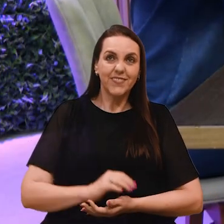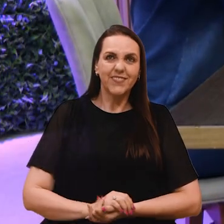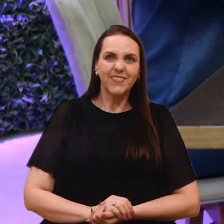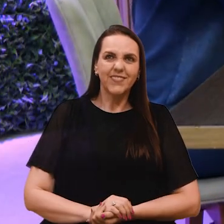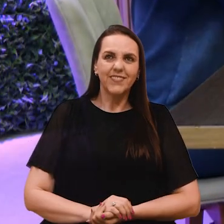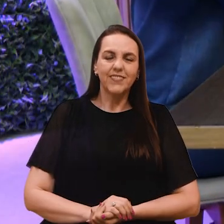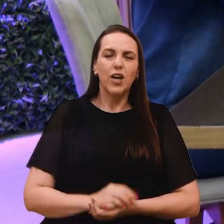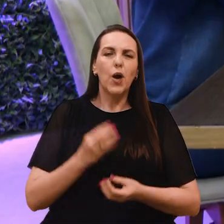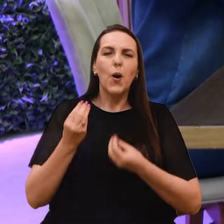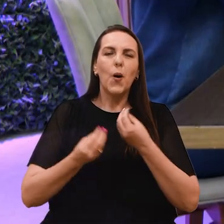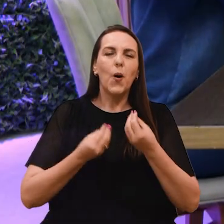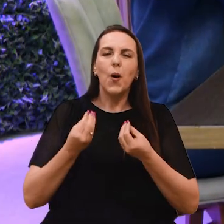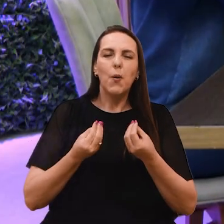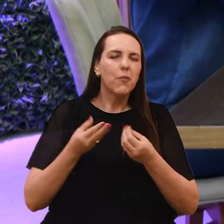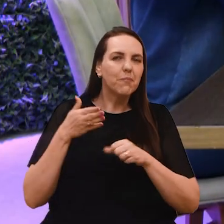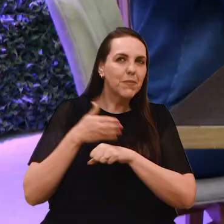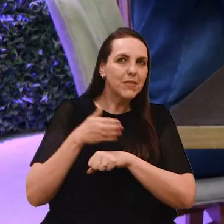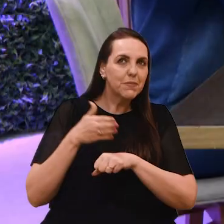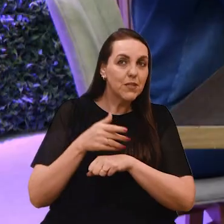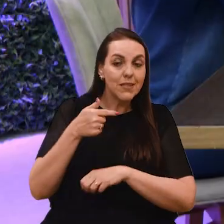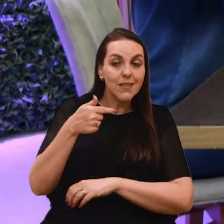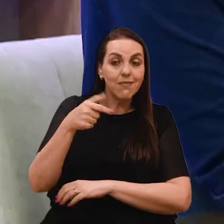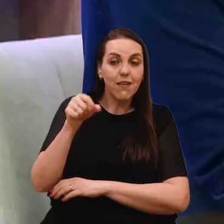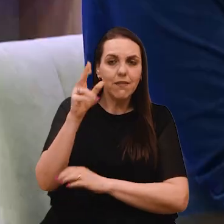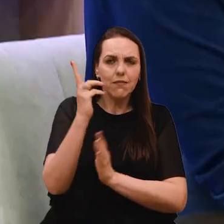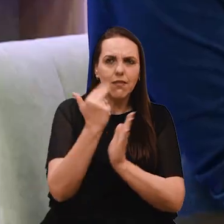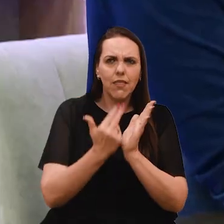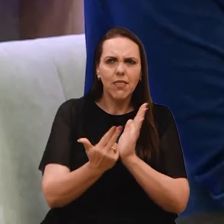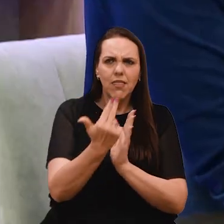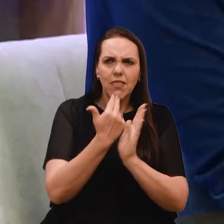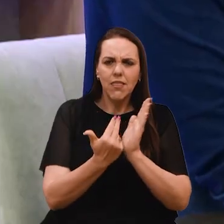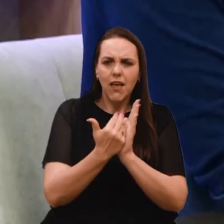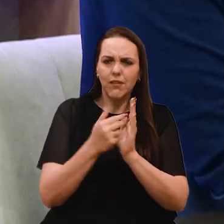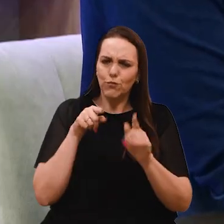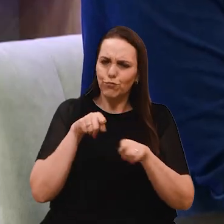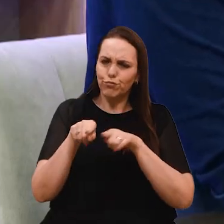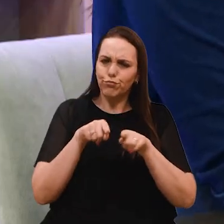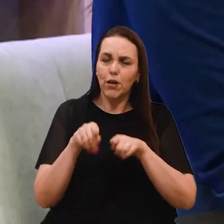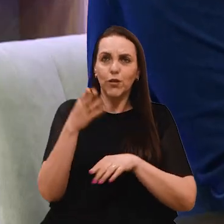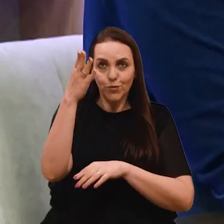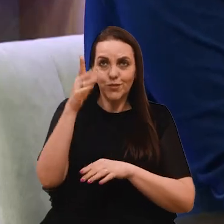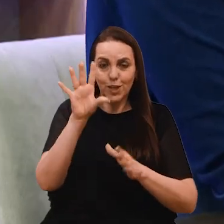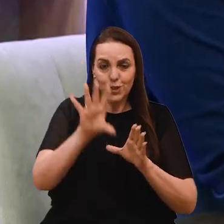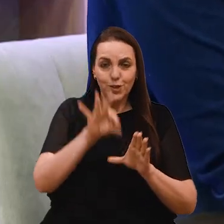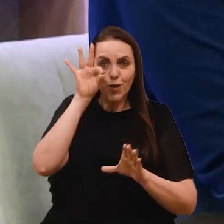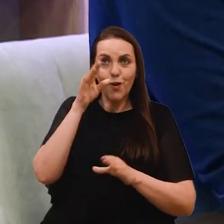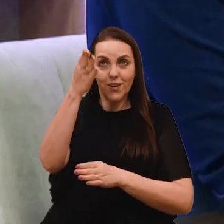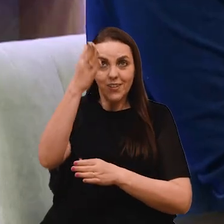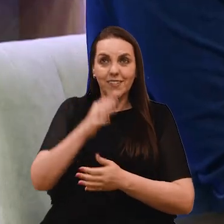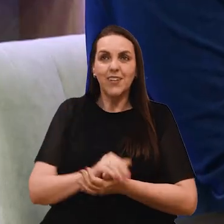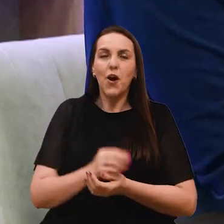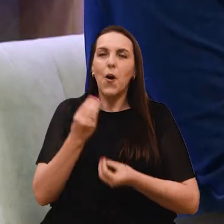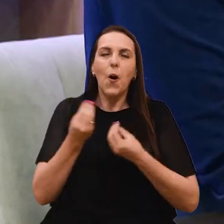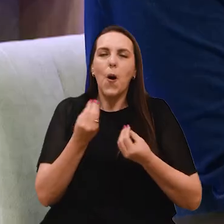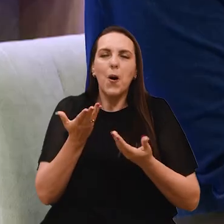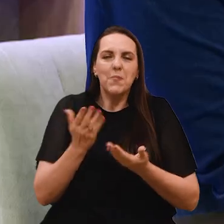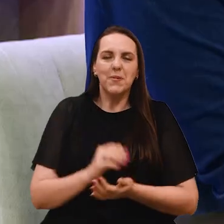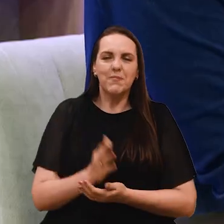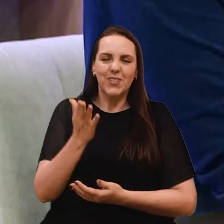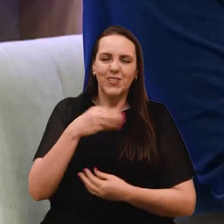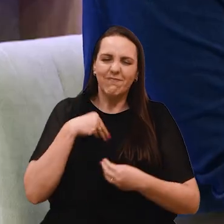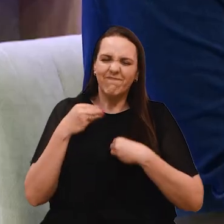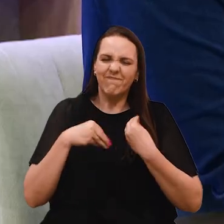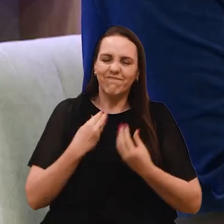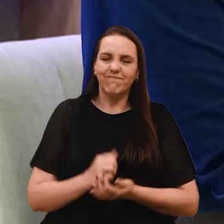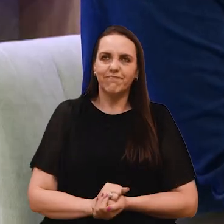foi participar? Foram 70 desenhos disputando e o seu foi escolhido. Como é que foi isso para ti?